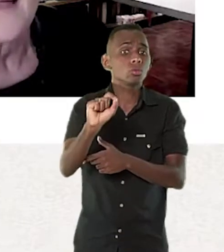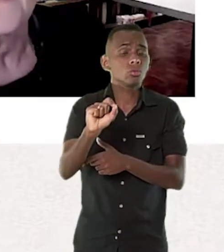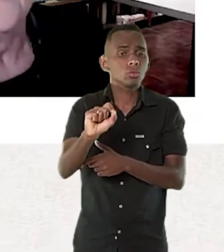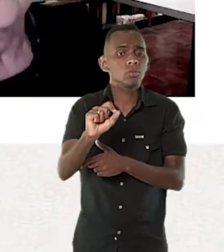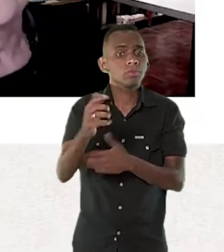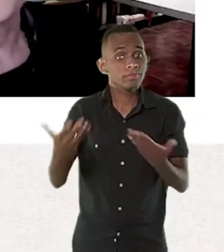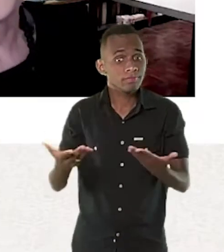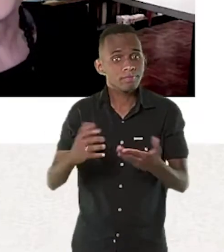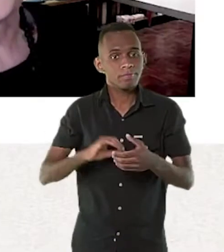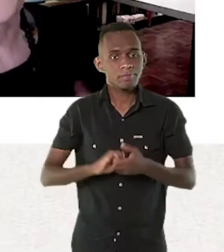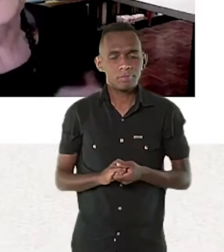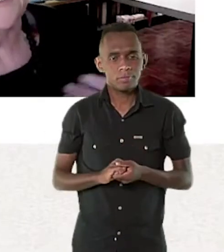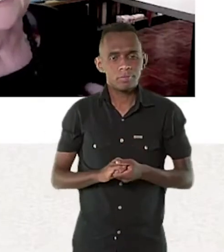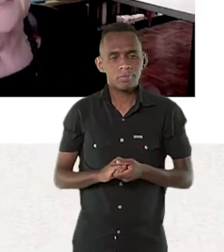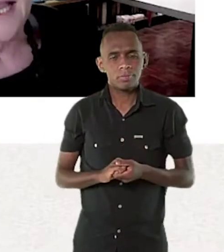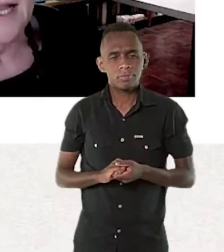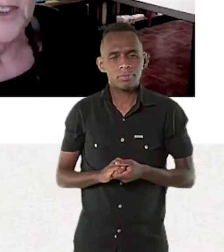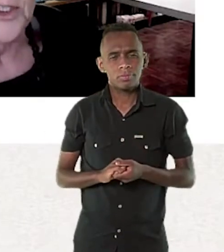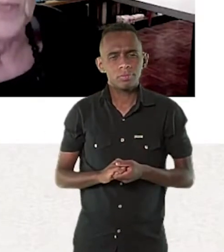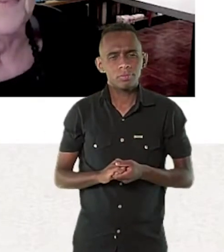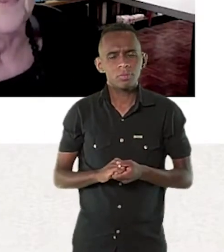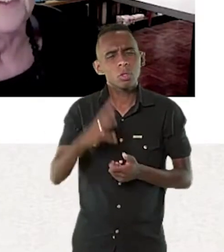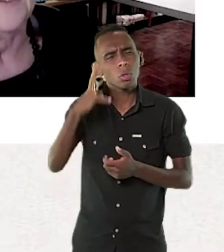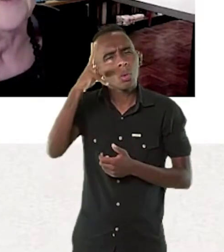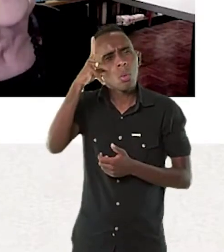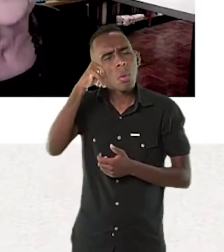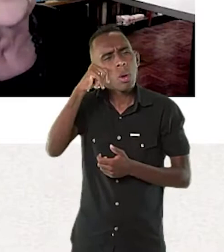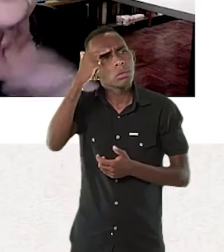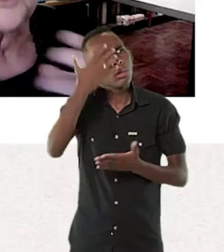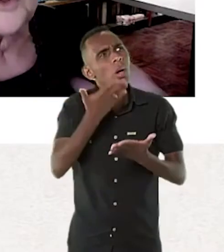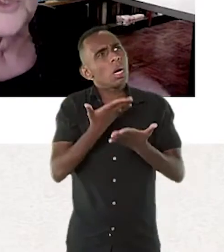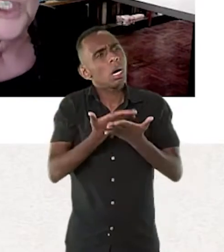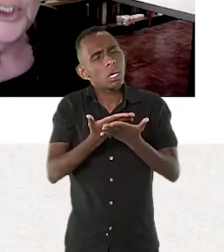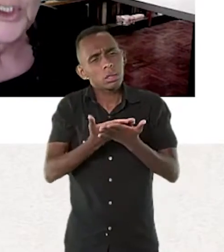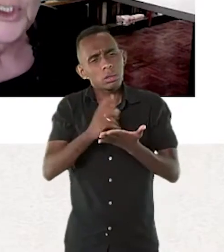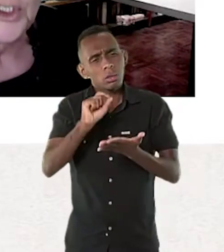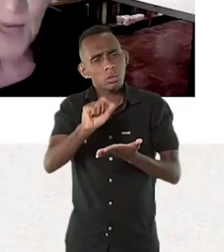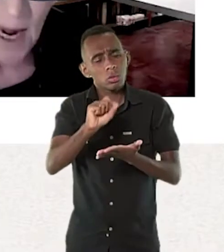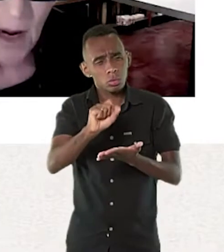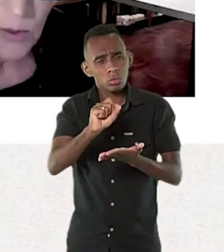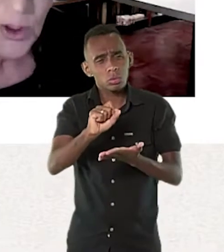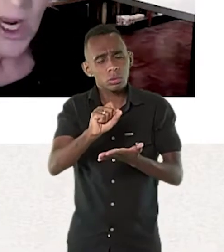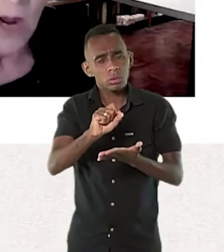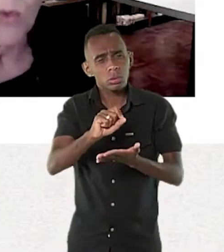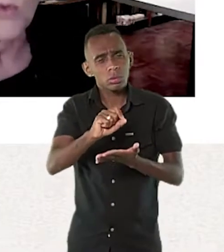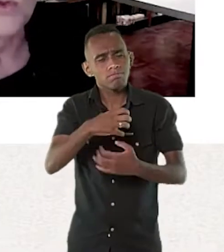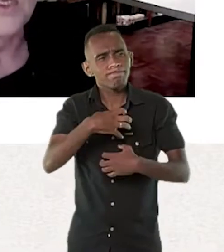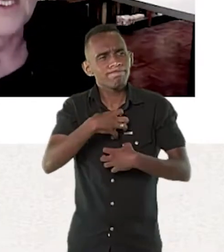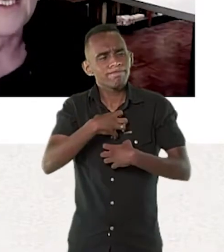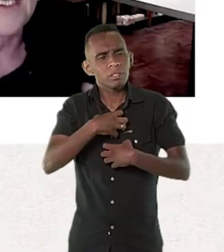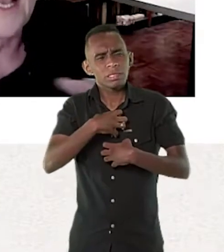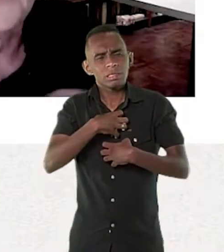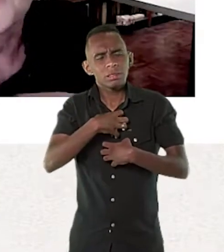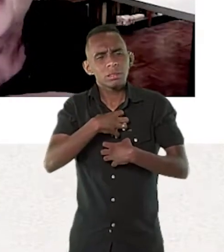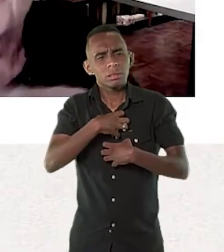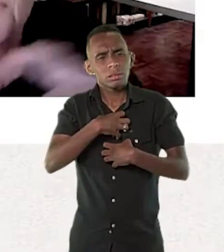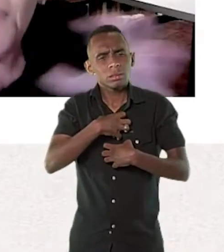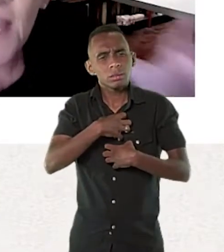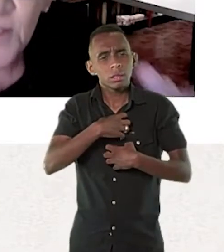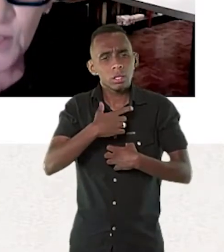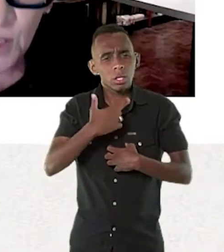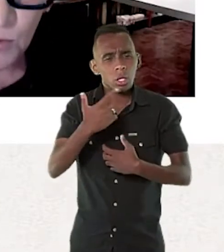Eu acho que é uma transversalidade, tanto no sentido literal de algo